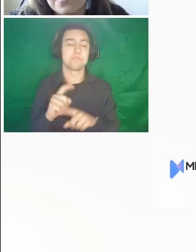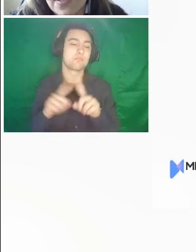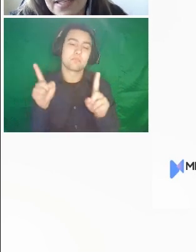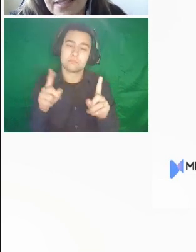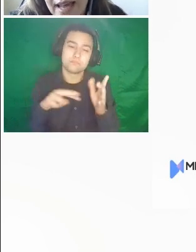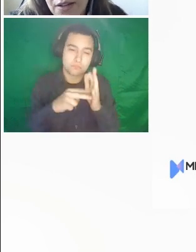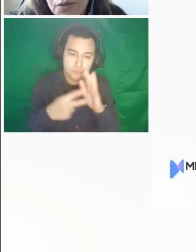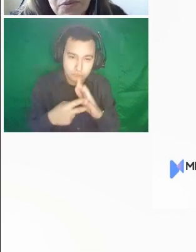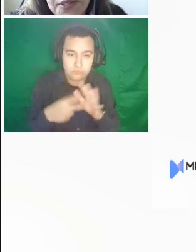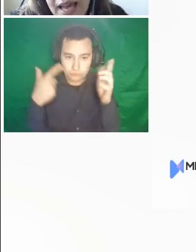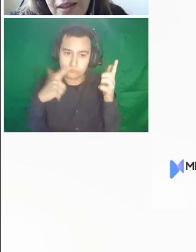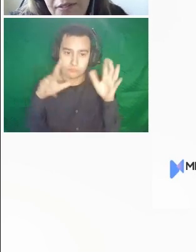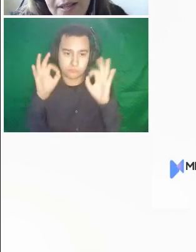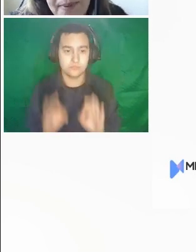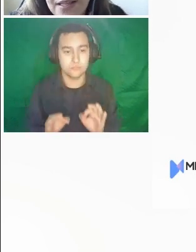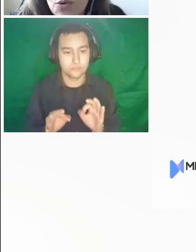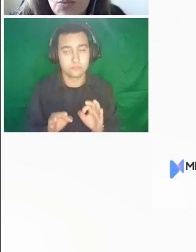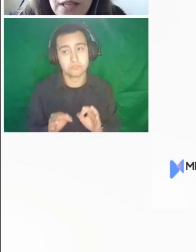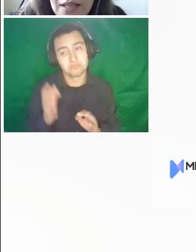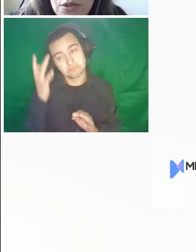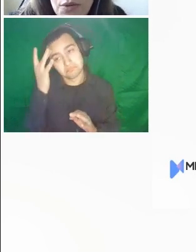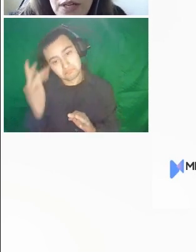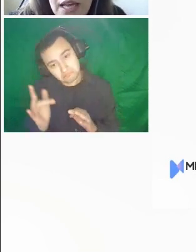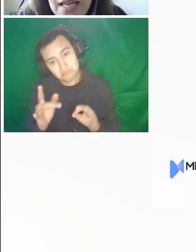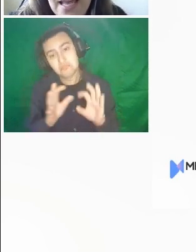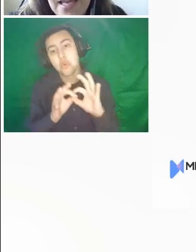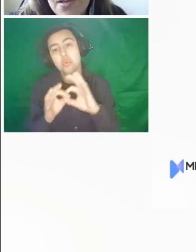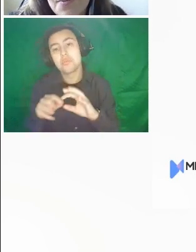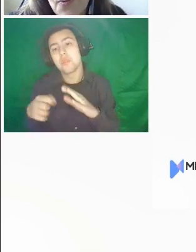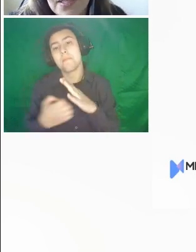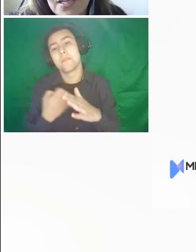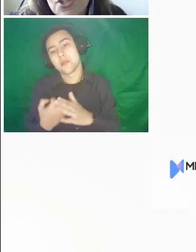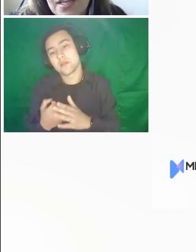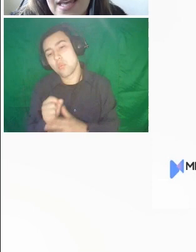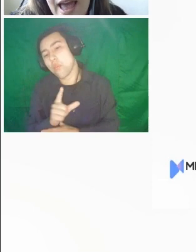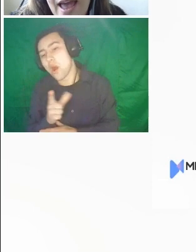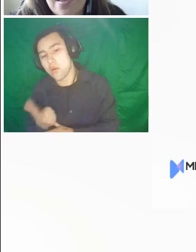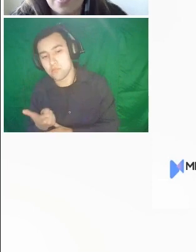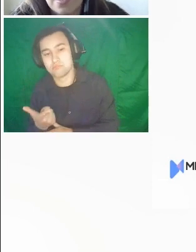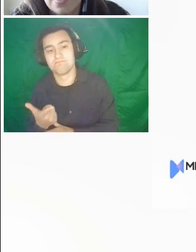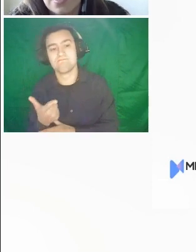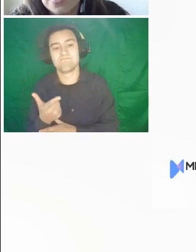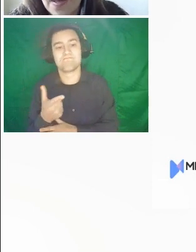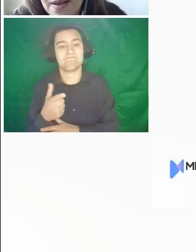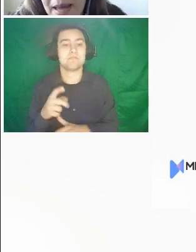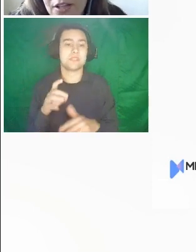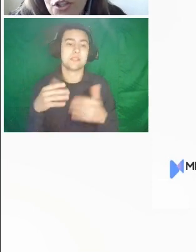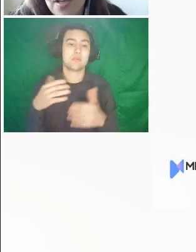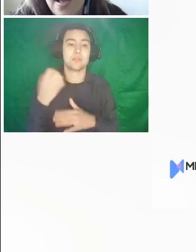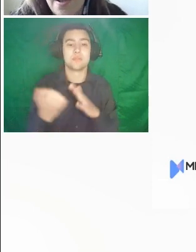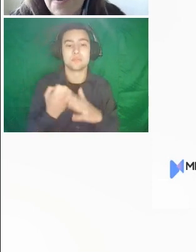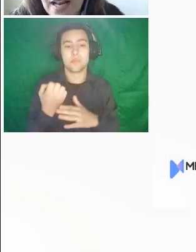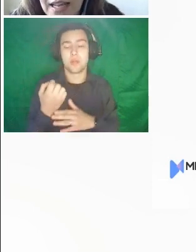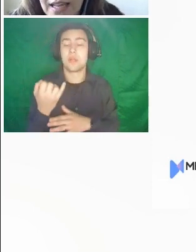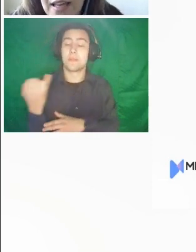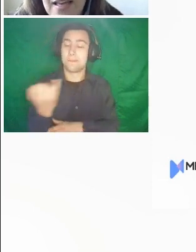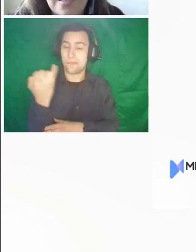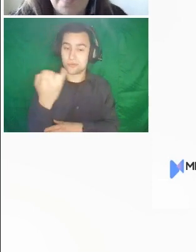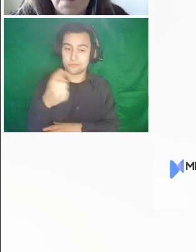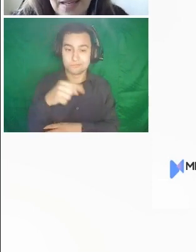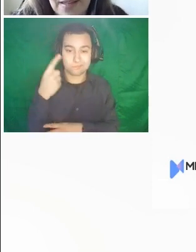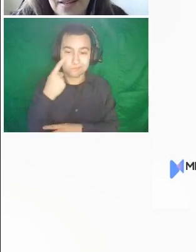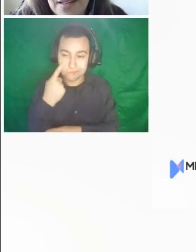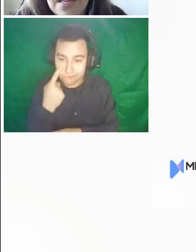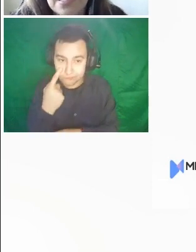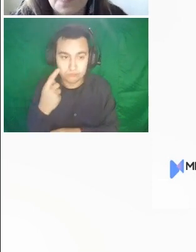significa que vai dar certo não sei vai depender do contexto E aí o importante aqui é Experimente avalie